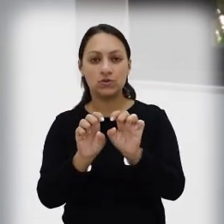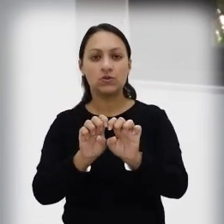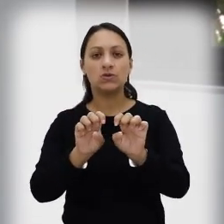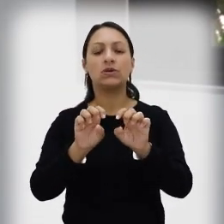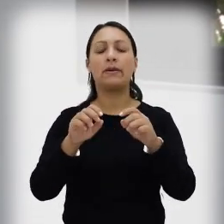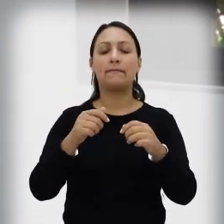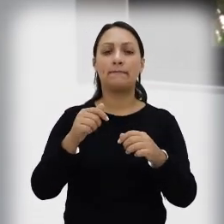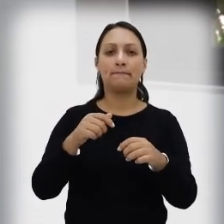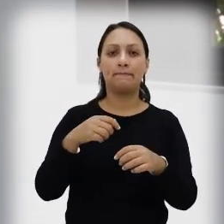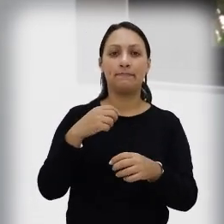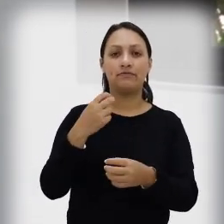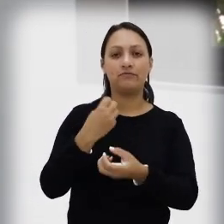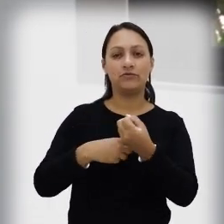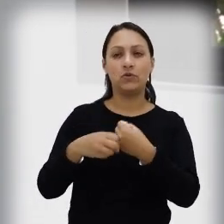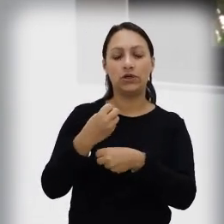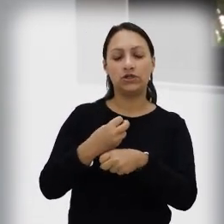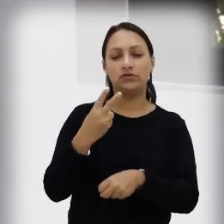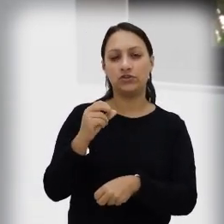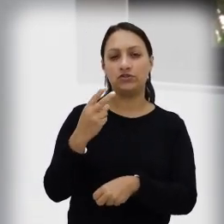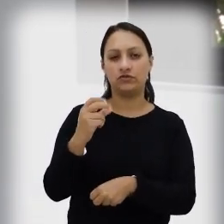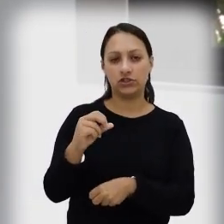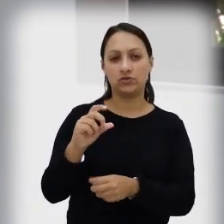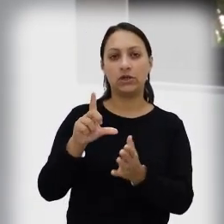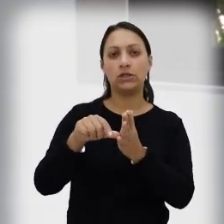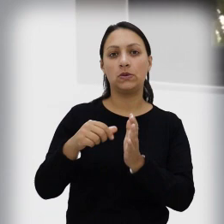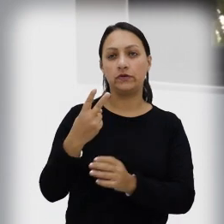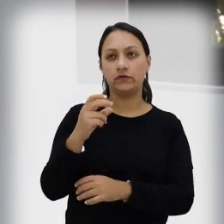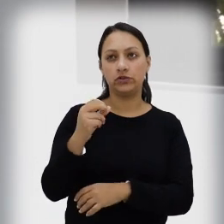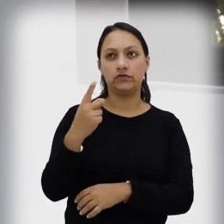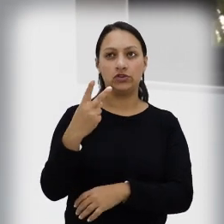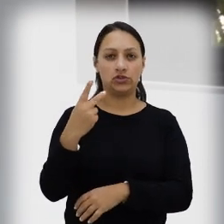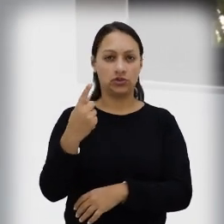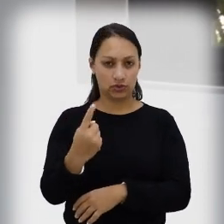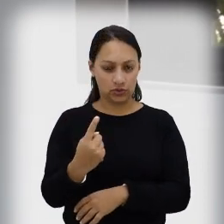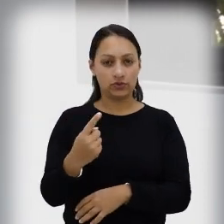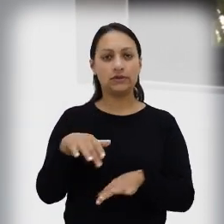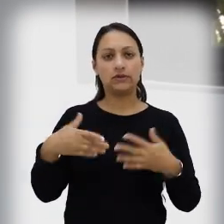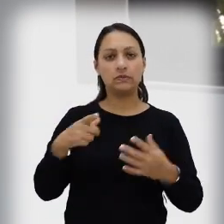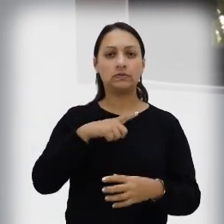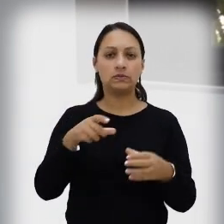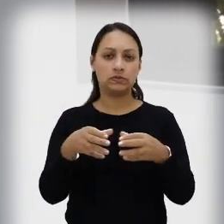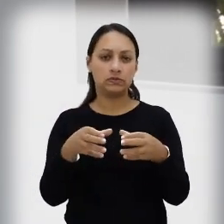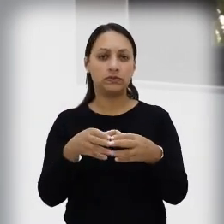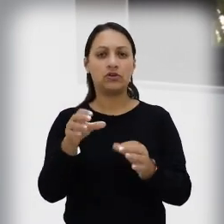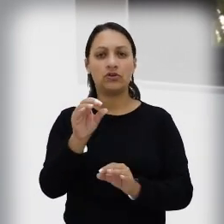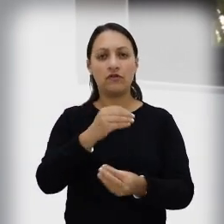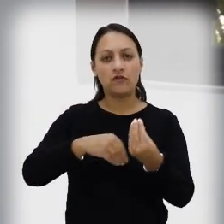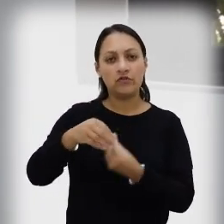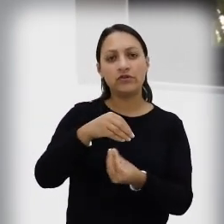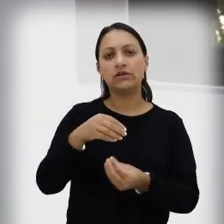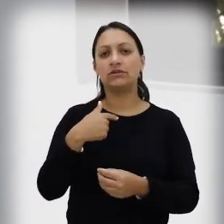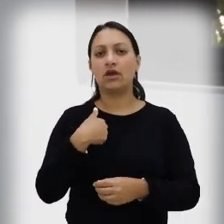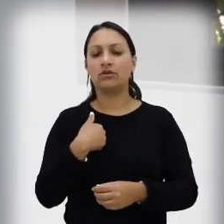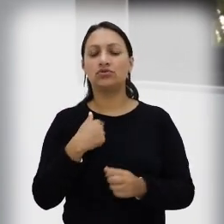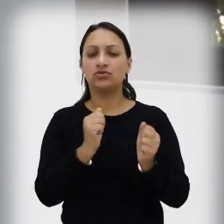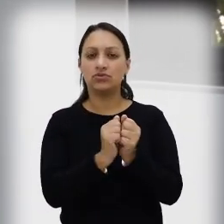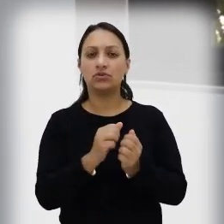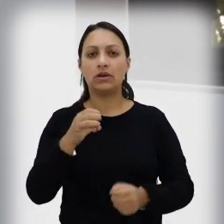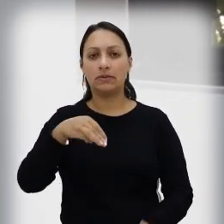2021. E tem todo um time de pessoas envolvidas, além de mim, da Manu, desse povo que está aqui, tem